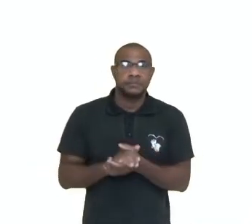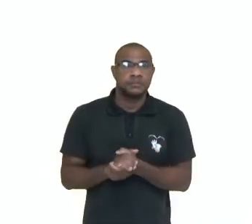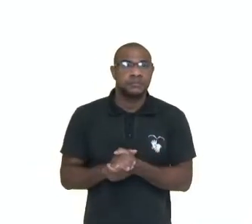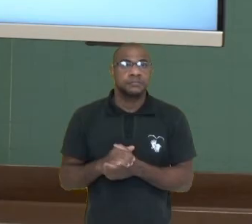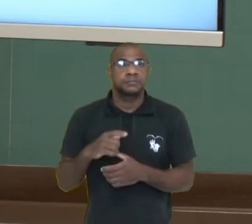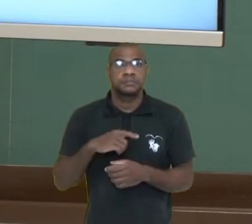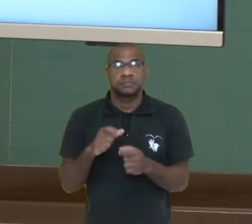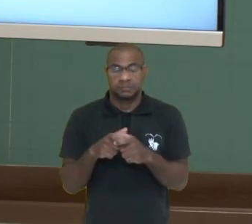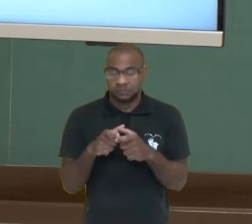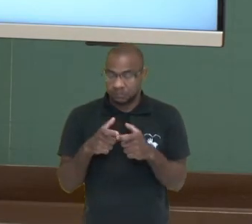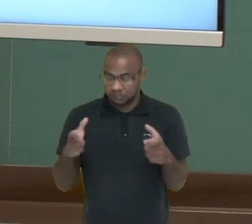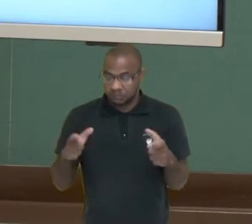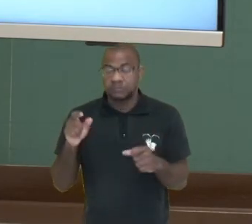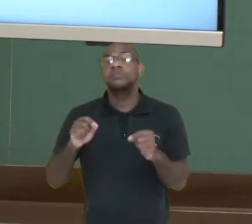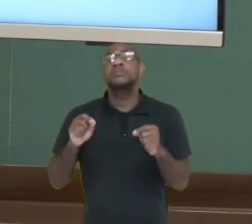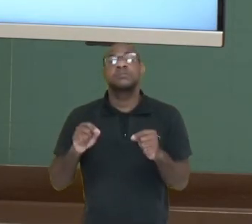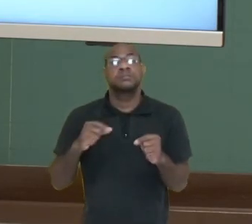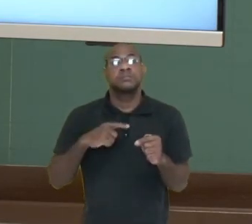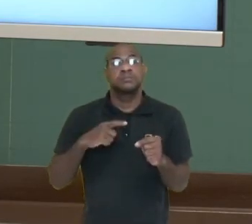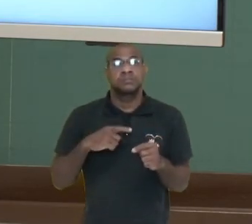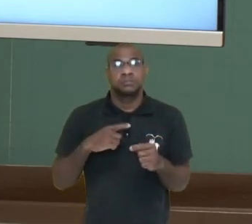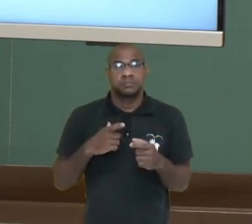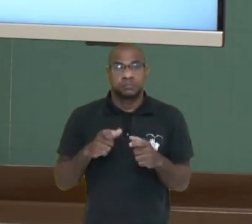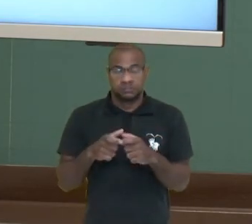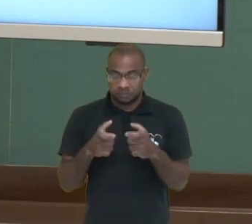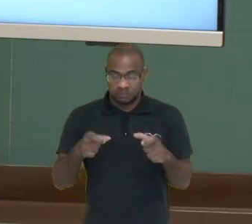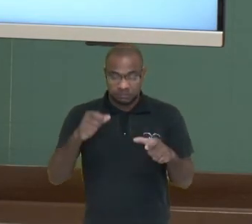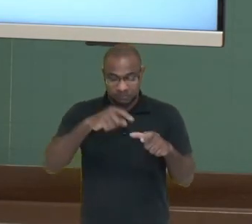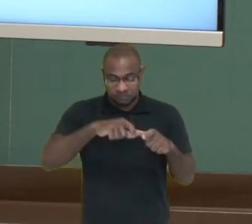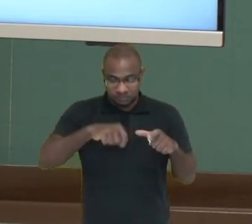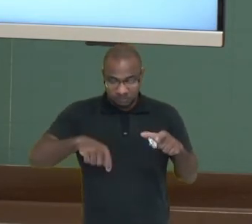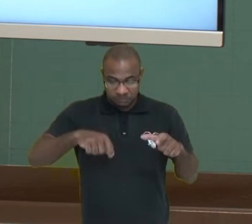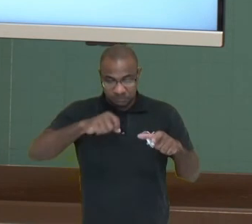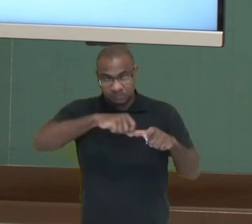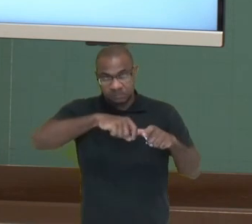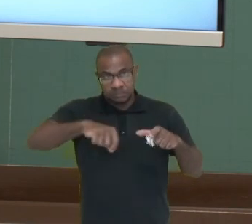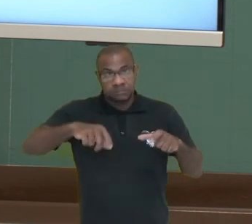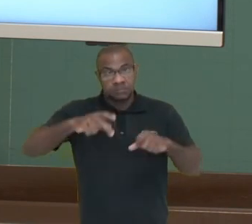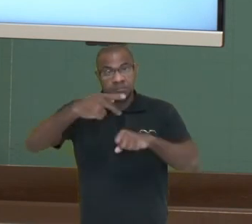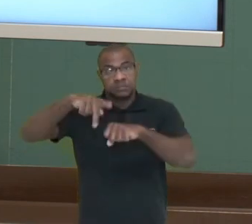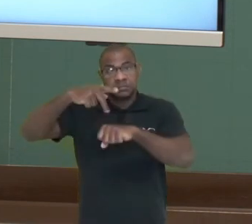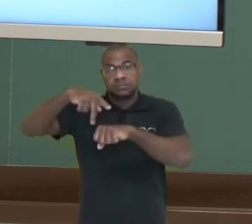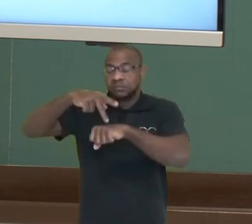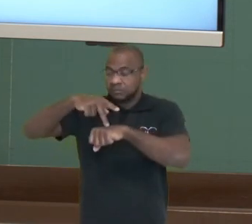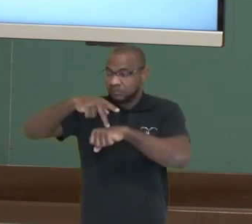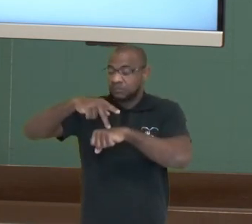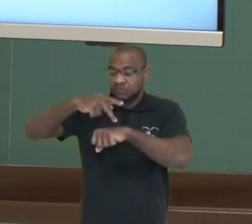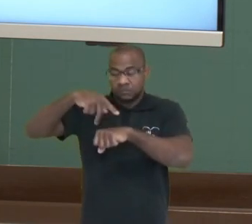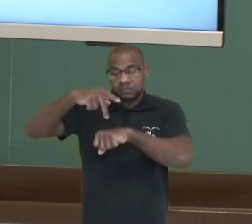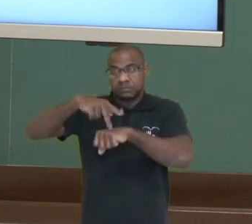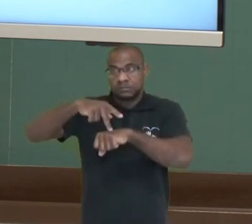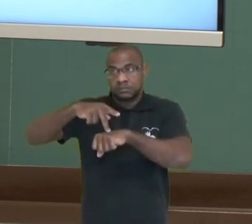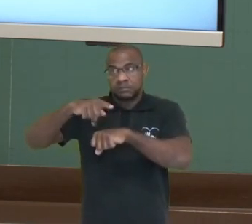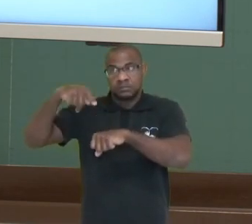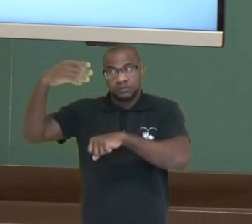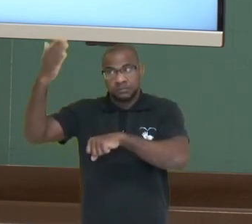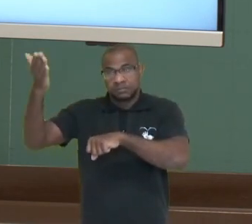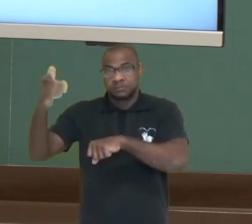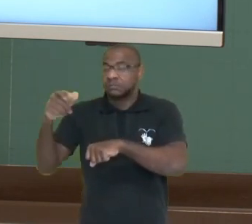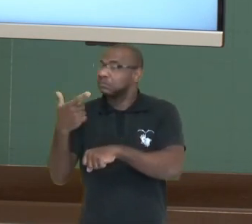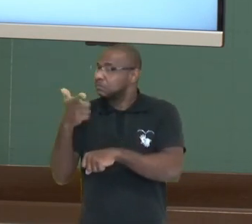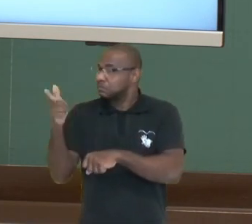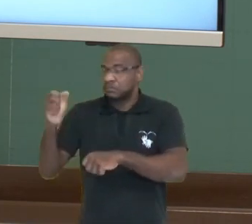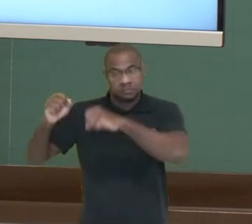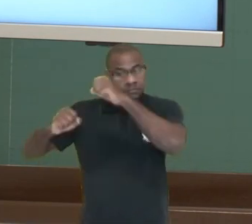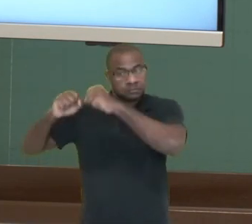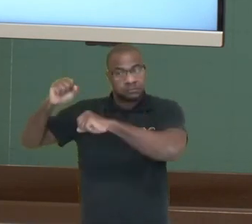um aumento da produtividade agrícola, principalmente em países que não são industrializados, ou até